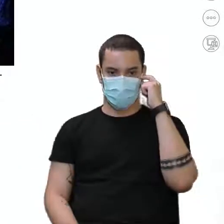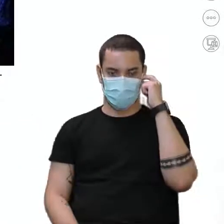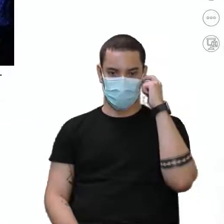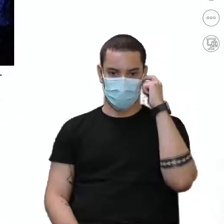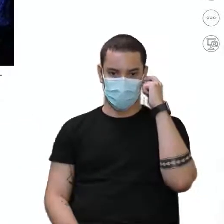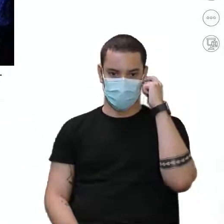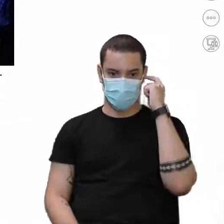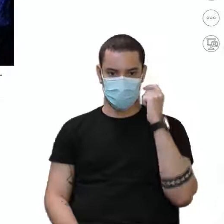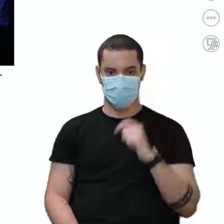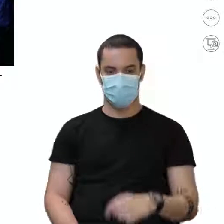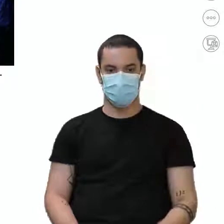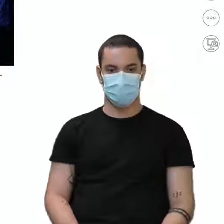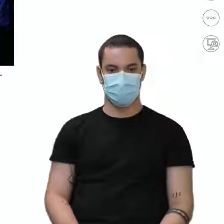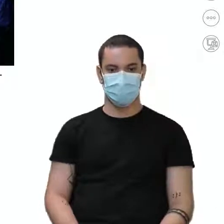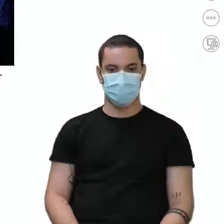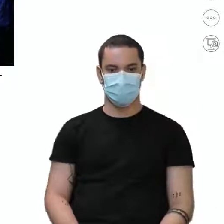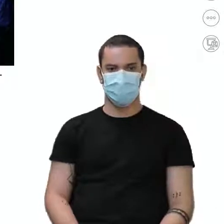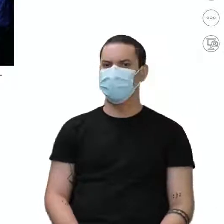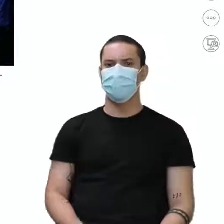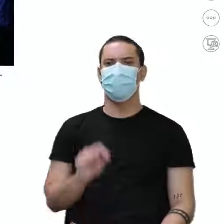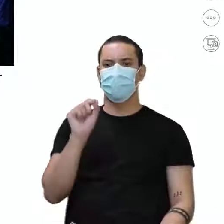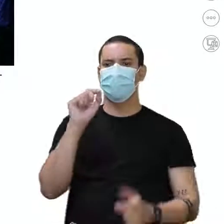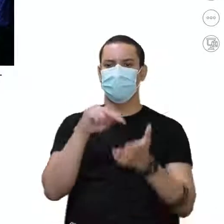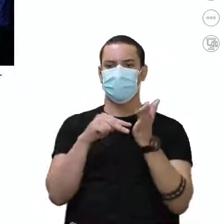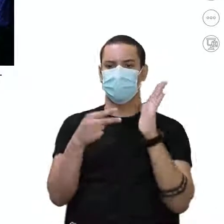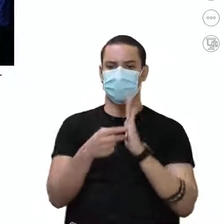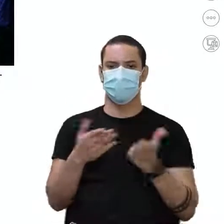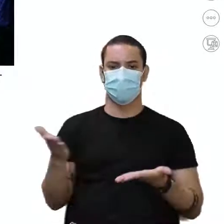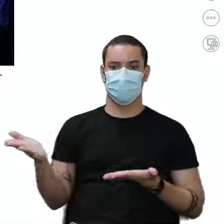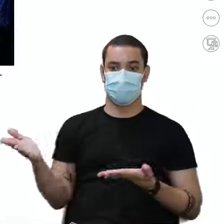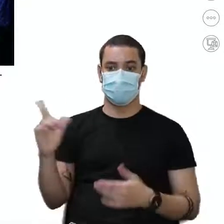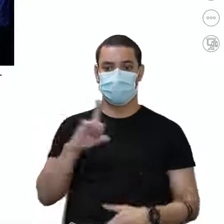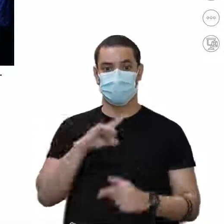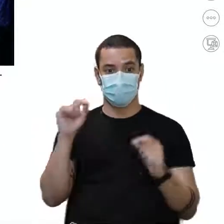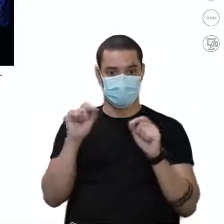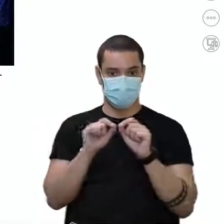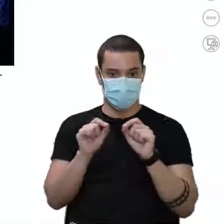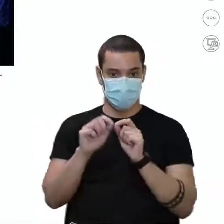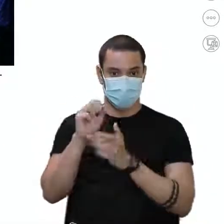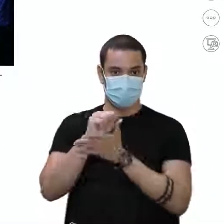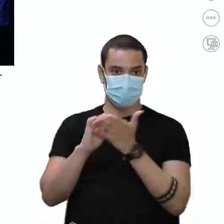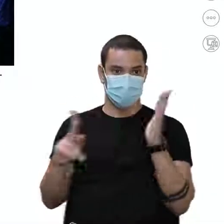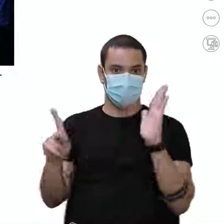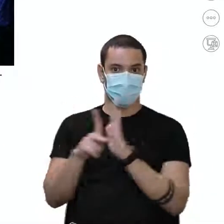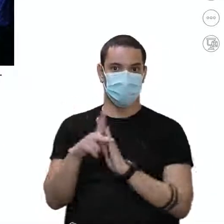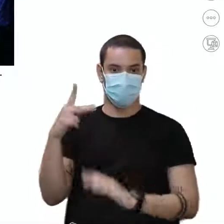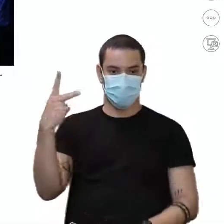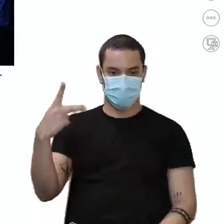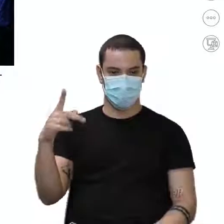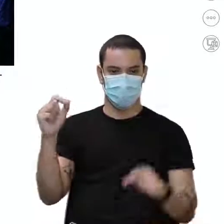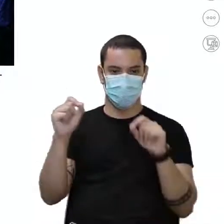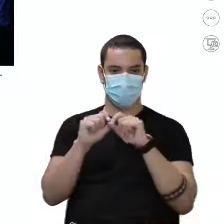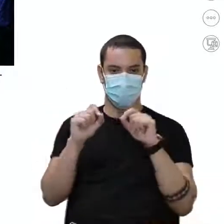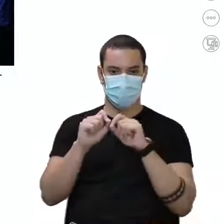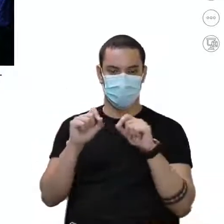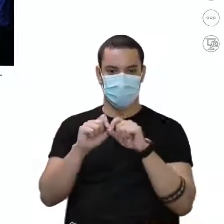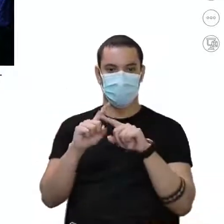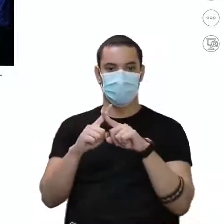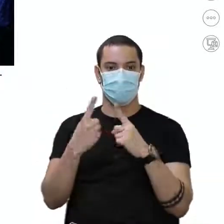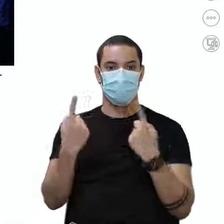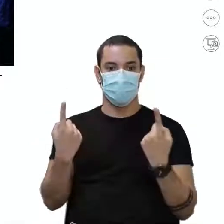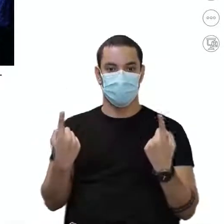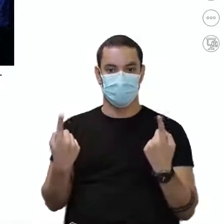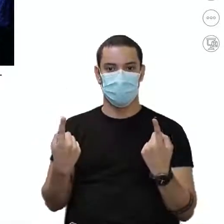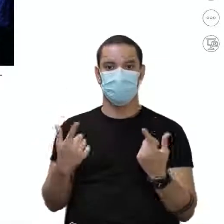night long. Que isso? Ele tem feito a atividade dele, ele anda fazendo a atividade dele, ele andou fazendo a